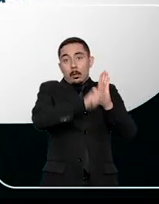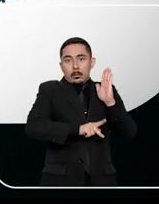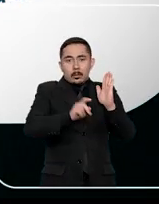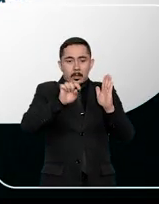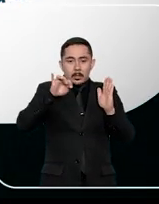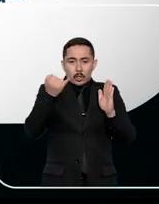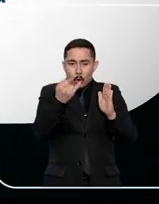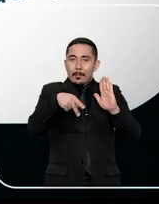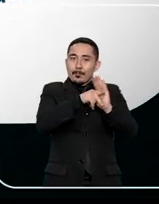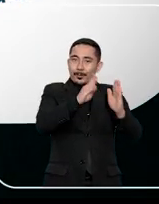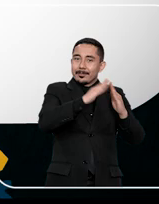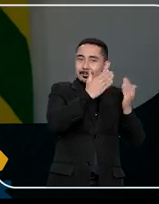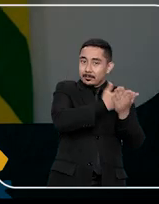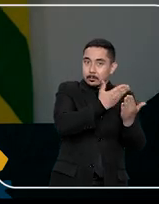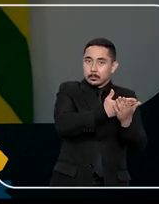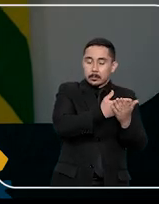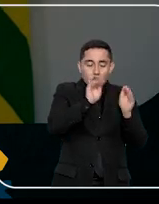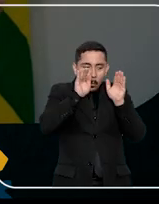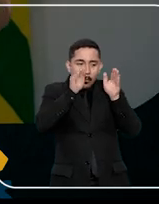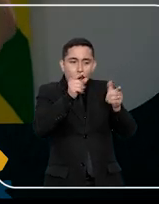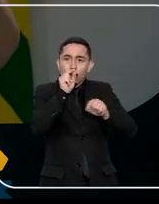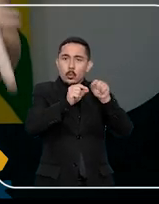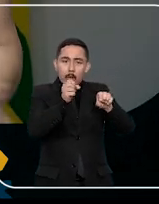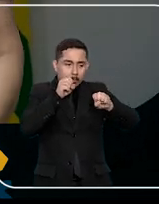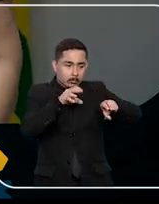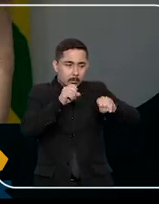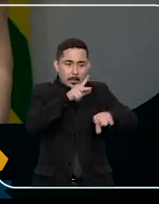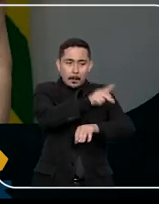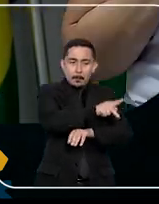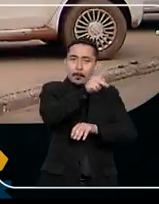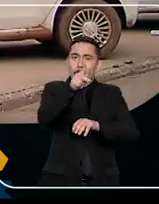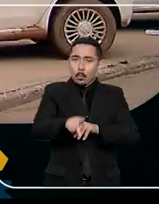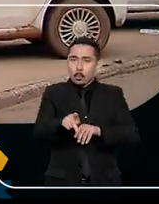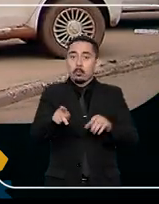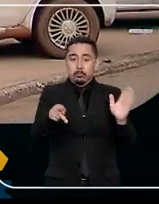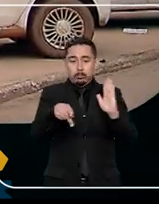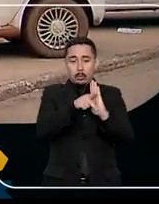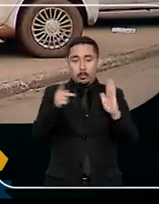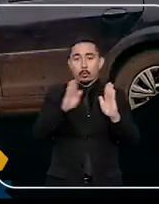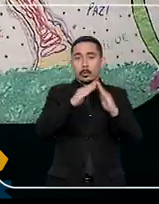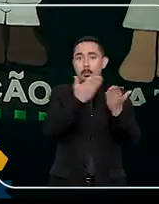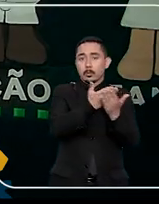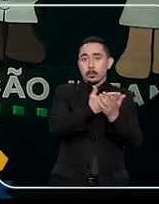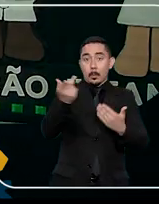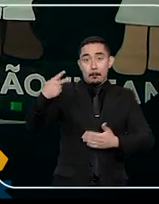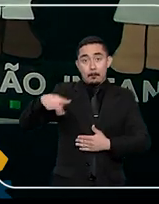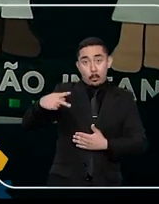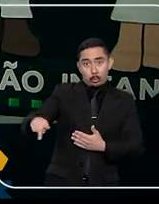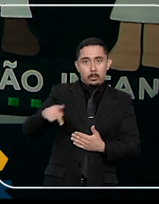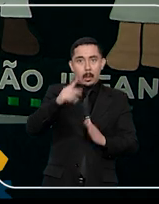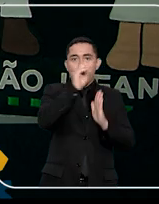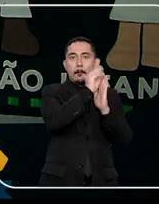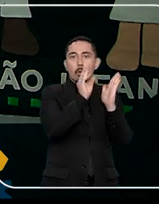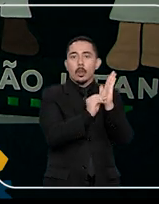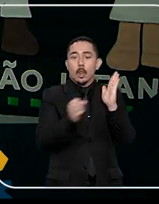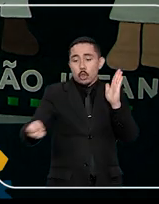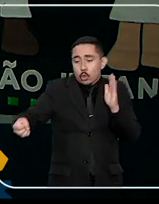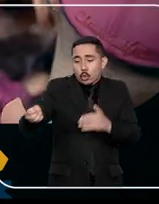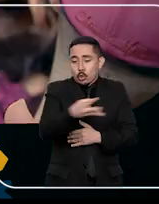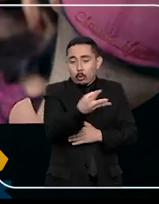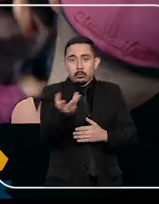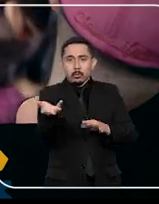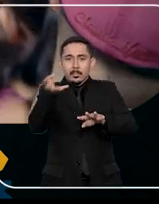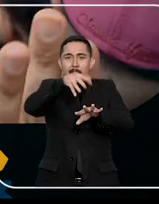STJ nas escolas, que tem a missão de orientar professores de escolas públicas sobre um novo modelo de